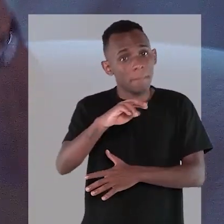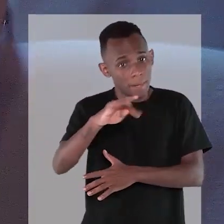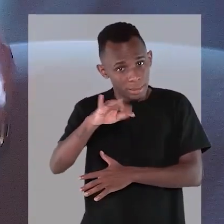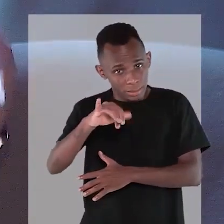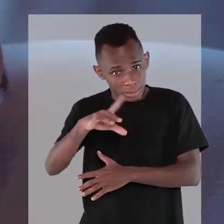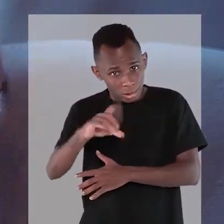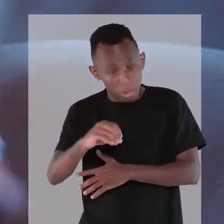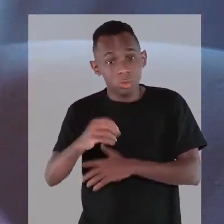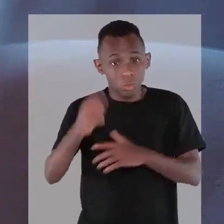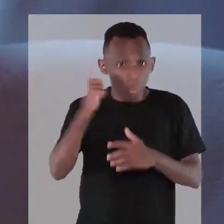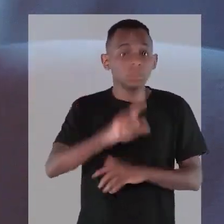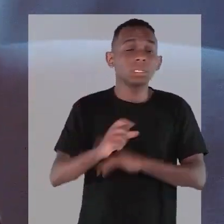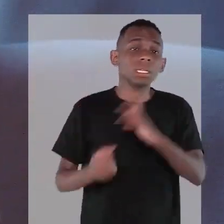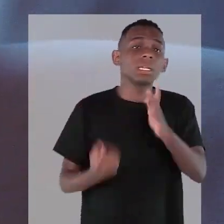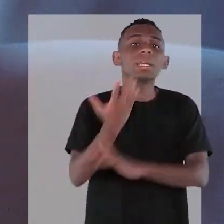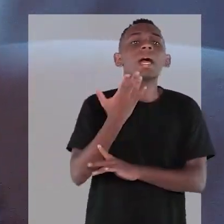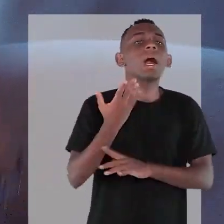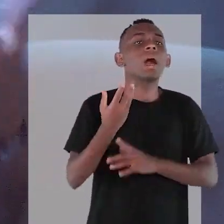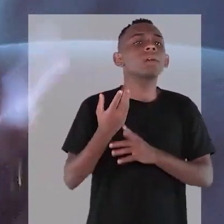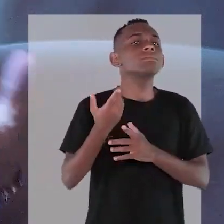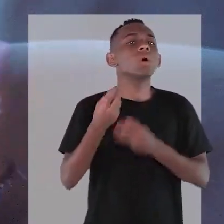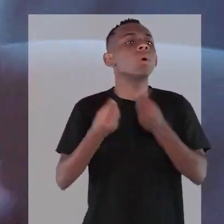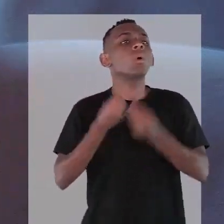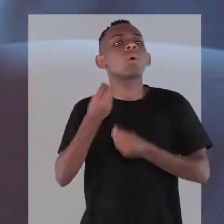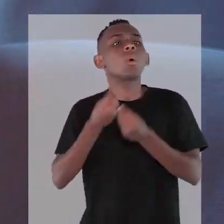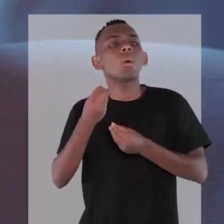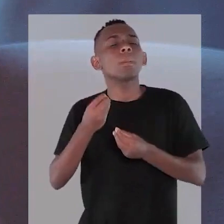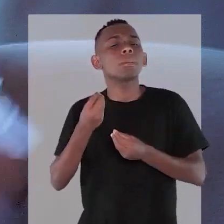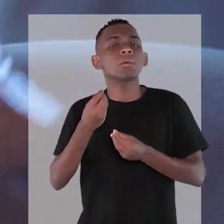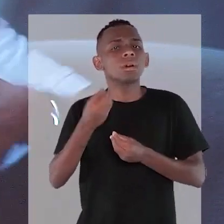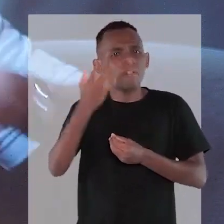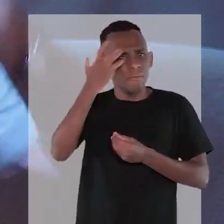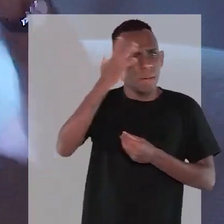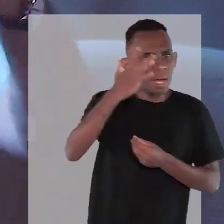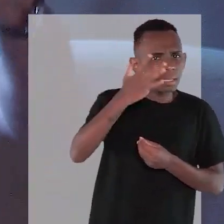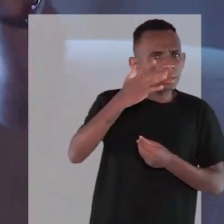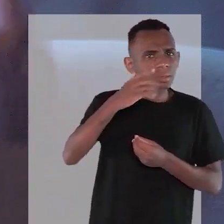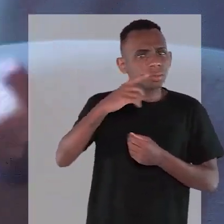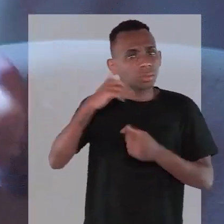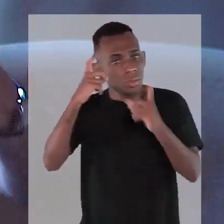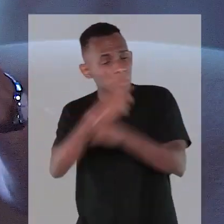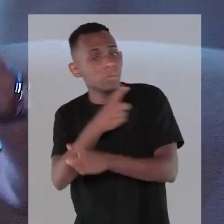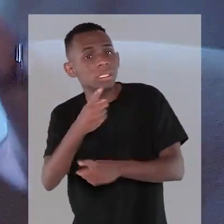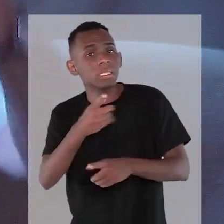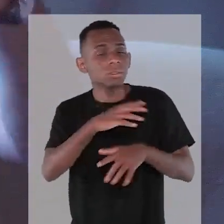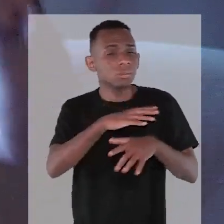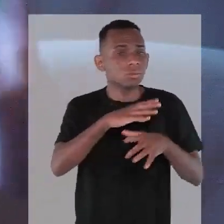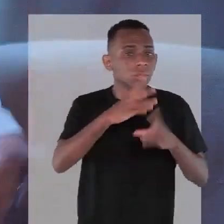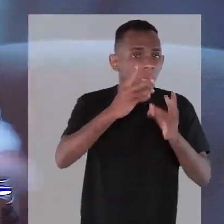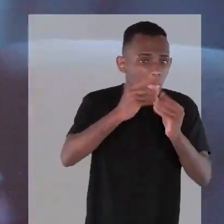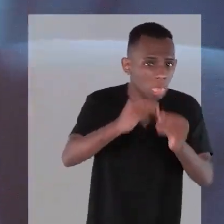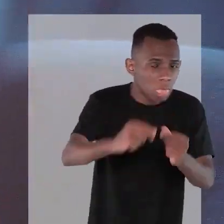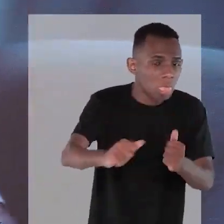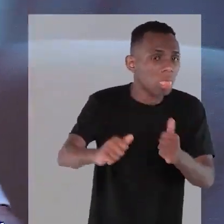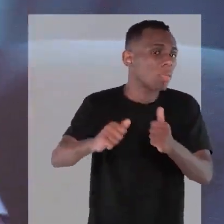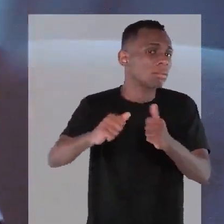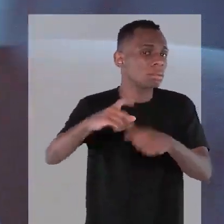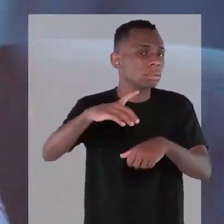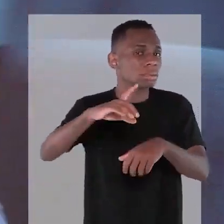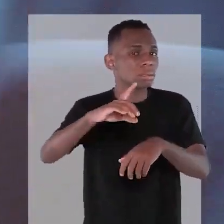se ele tivesse um partido na mão, se isso seria mais fácil, essa destruição, como caminharia, né, essa destruição?